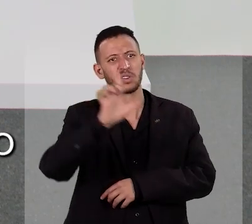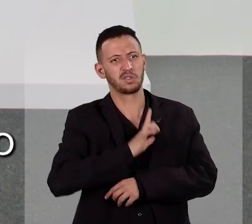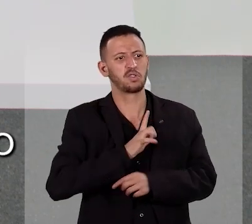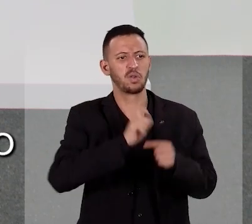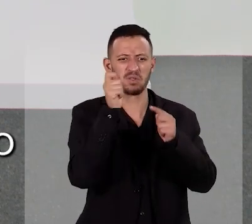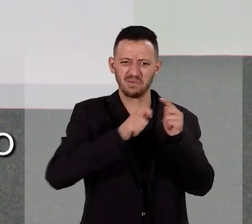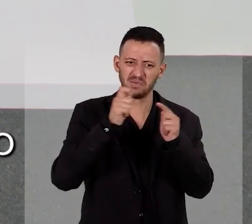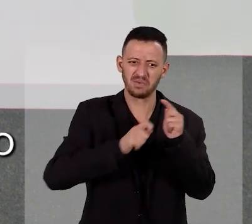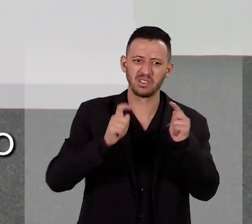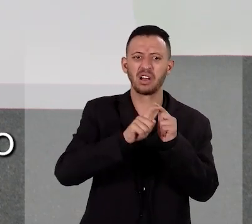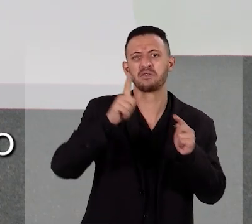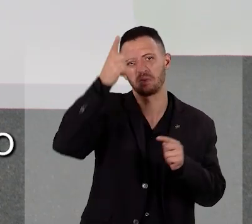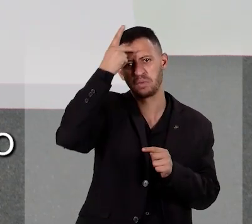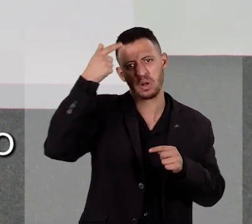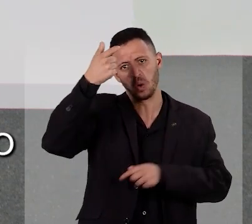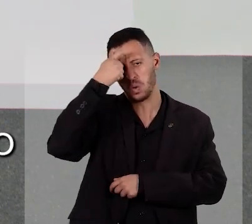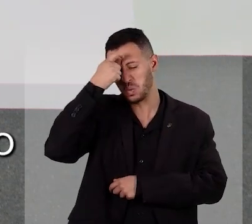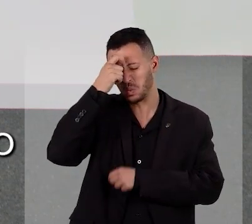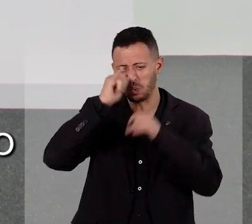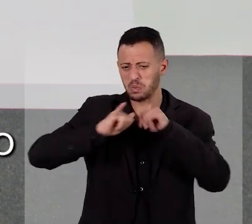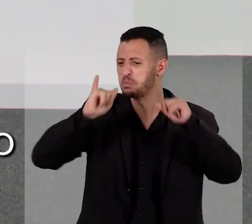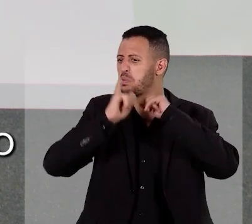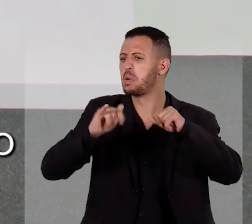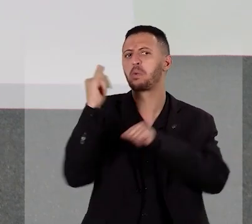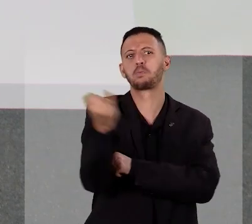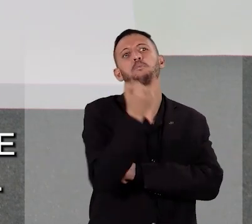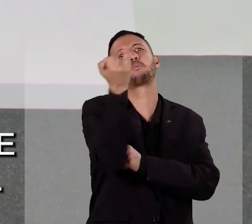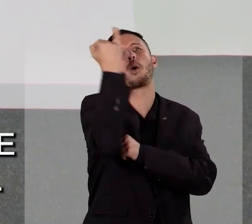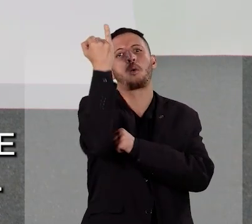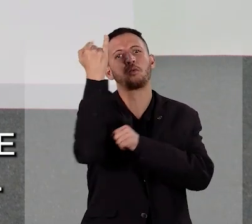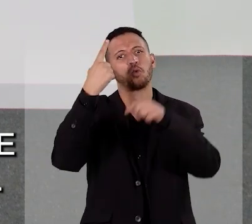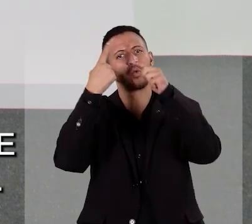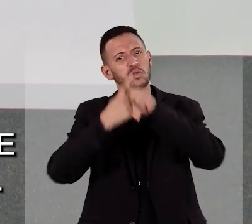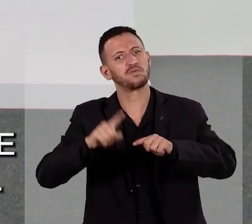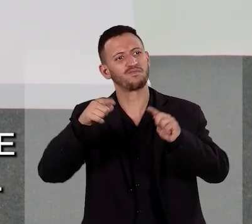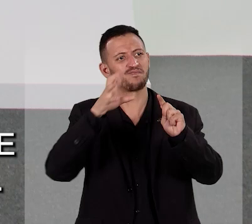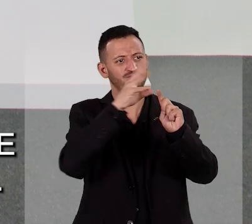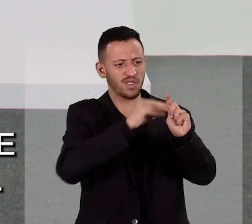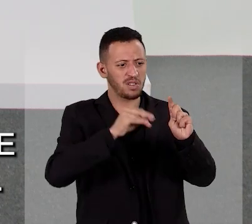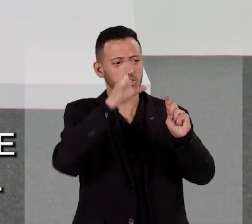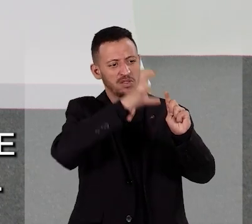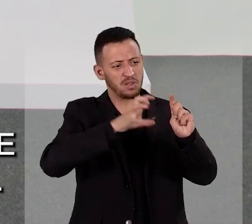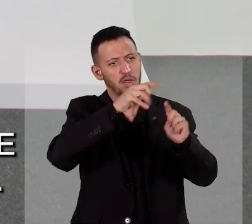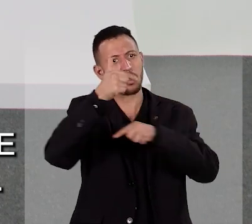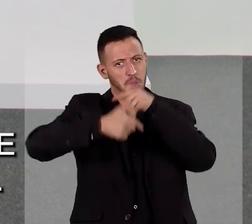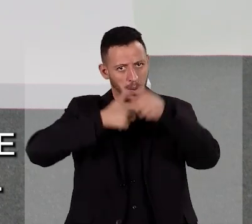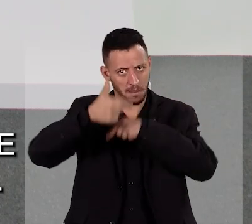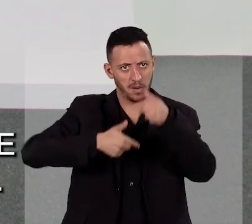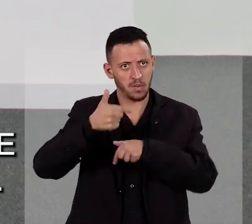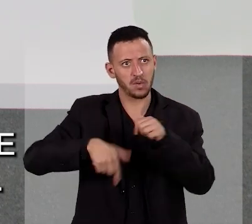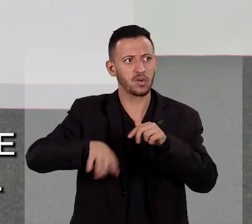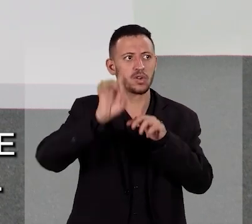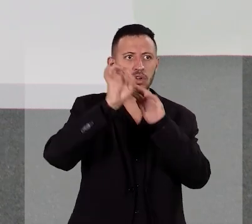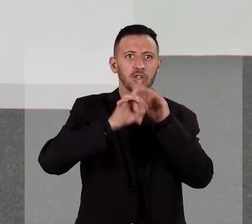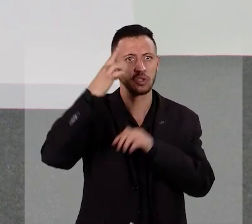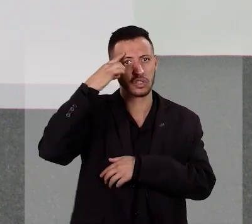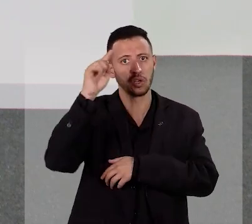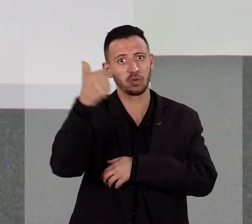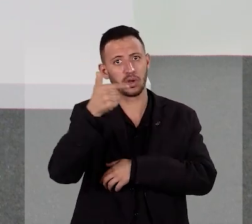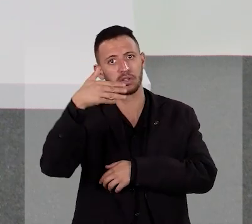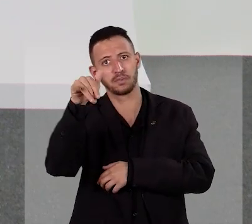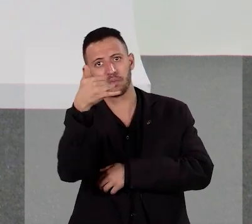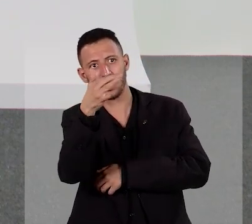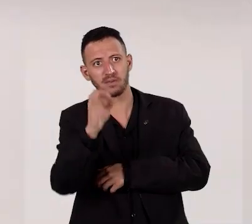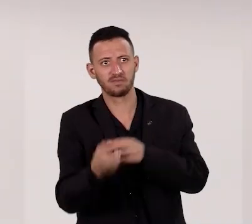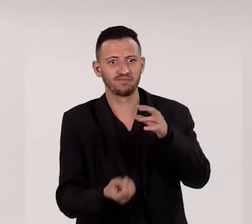uma data que tem como objetivo conscientizar a população sobre a importância do combate ao assédio moral no trabalho, o dia